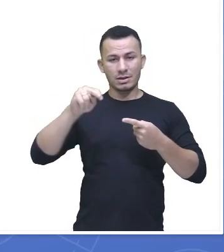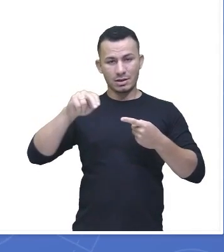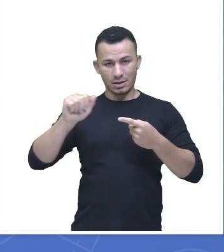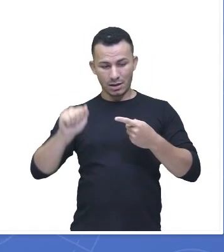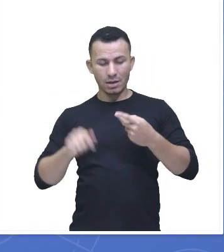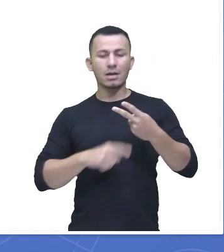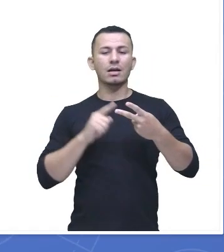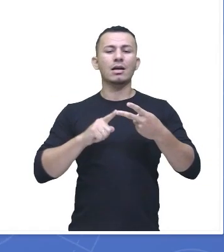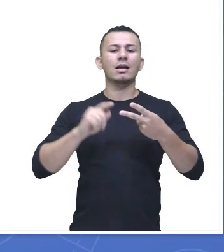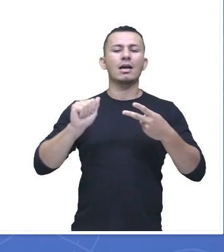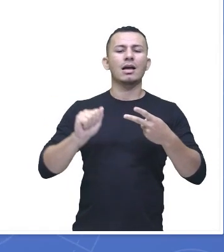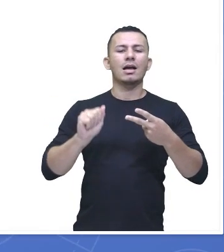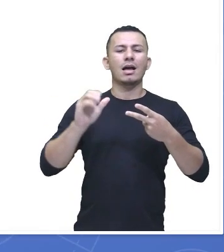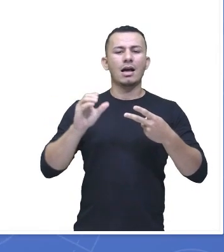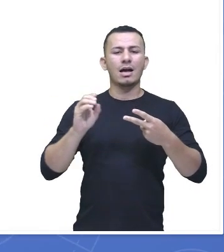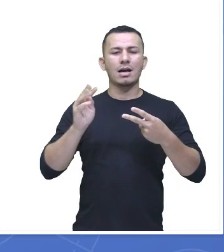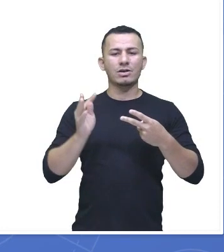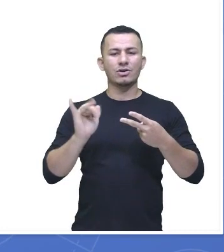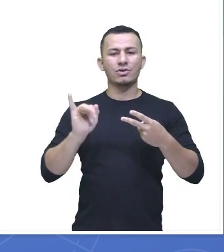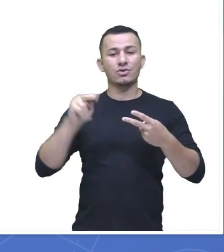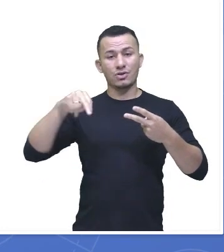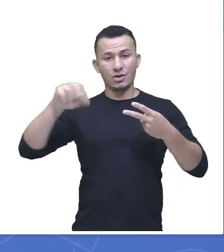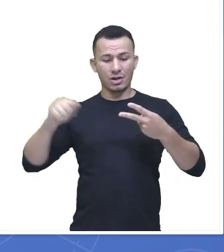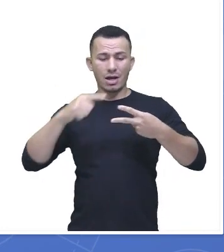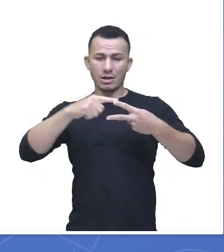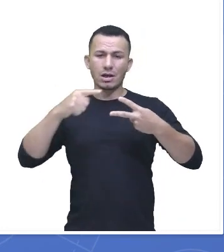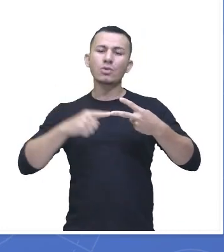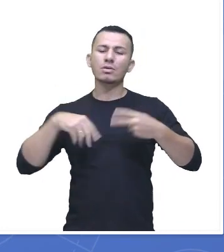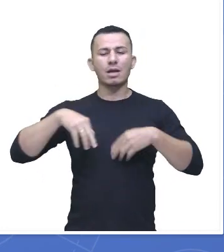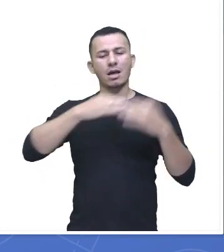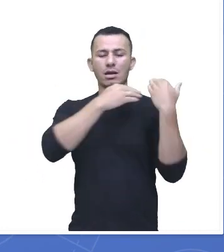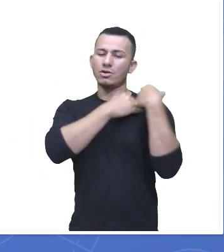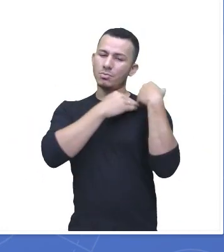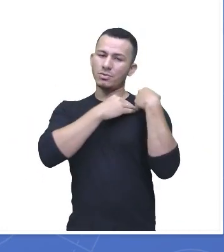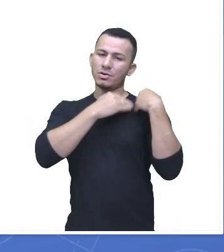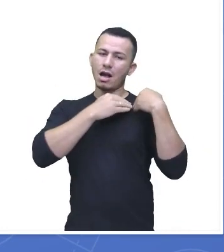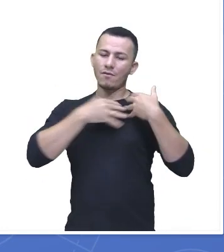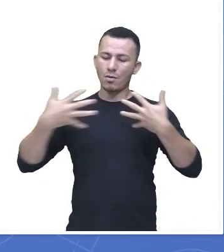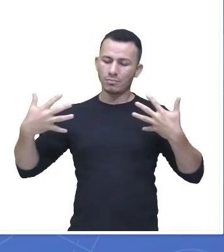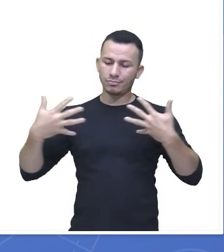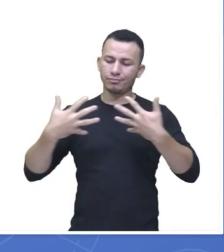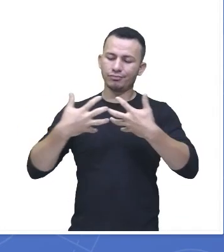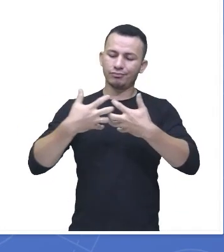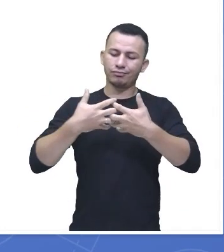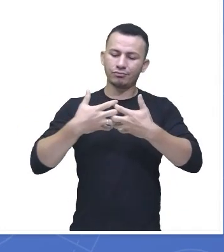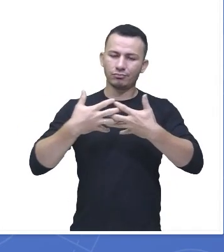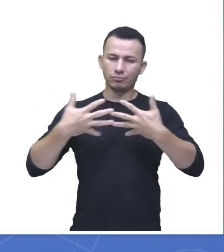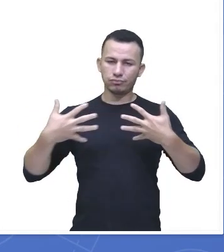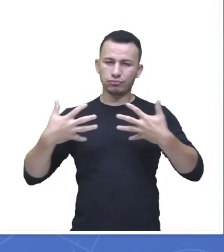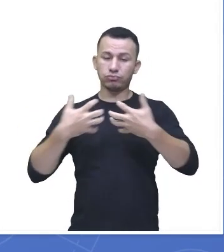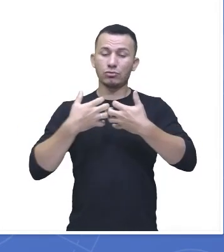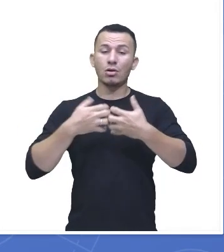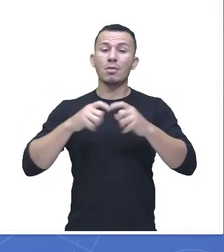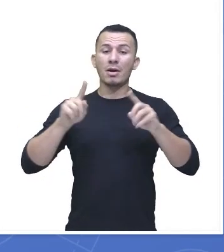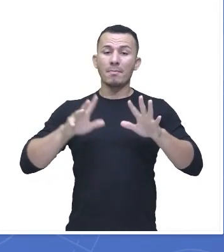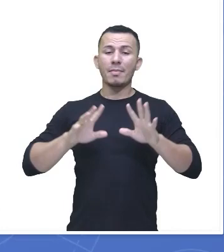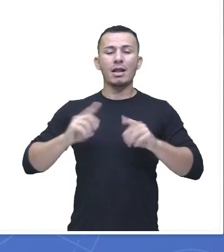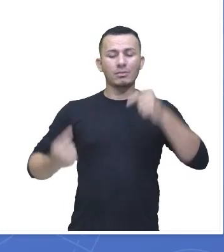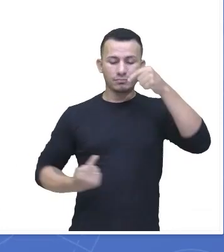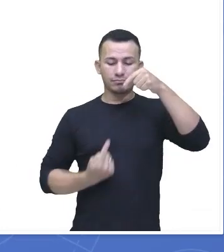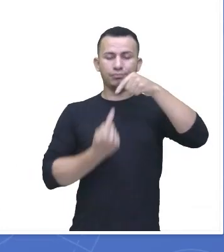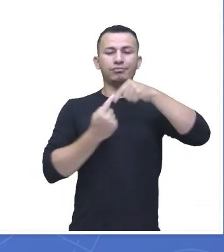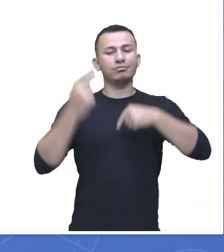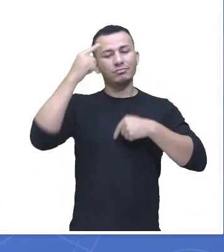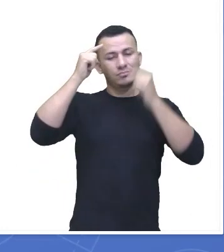esse movimento ele vai ser desencadeado, né, a partir do impulso nervoso que vai chegar lá na nossa